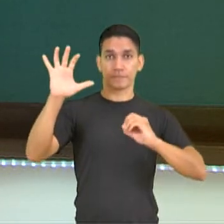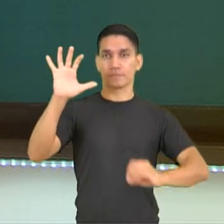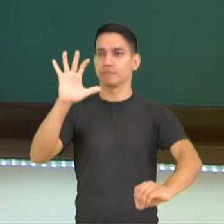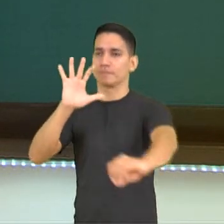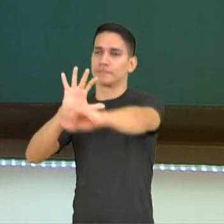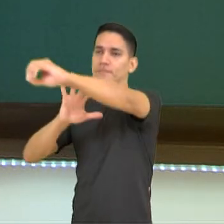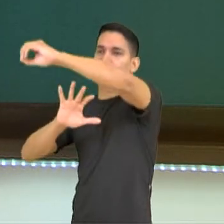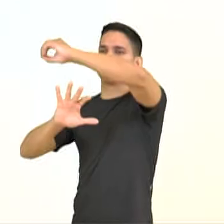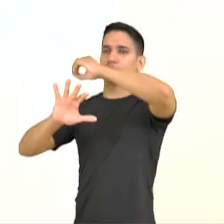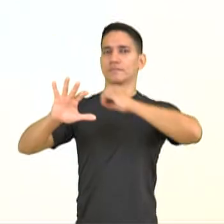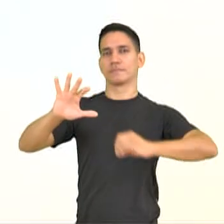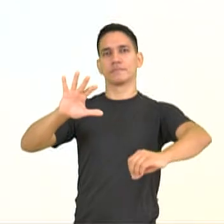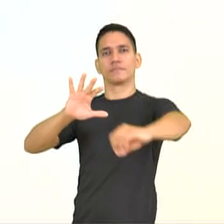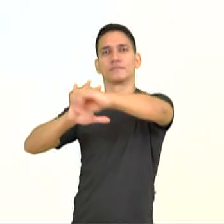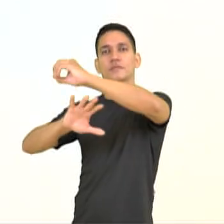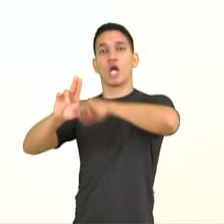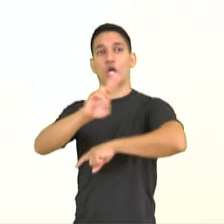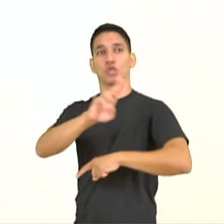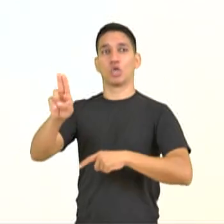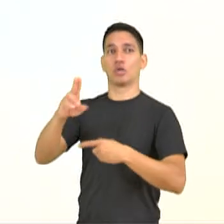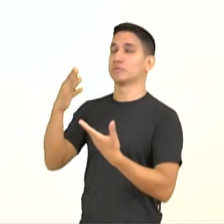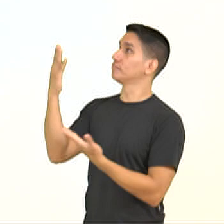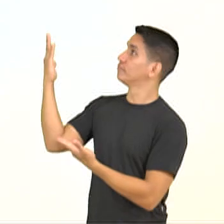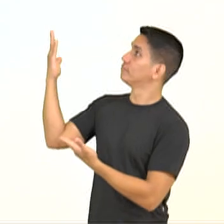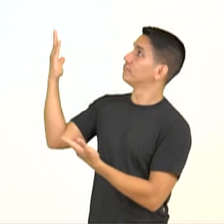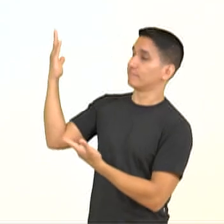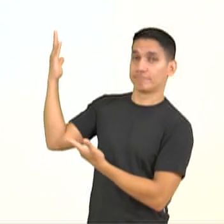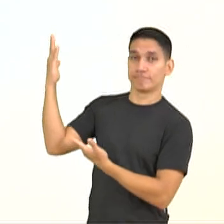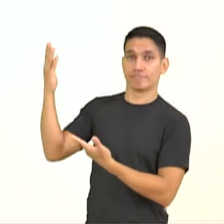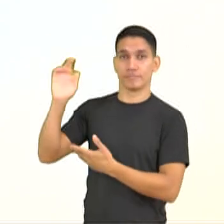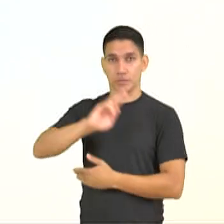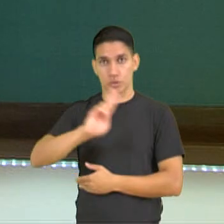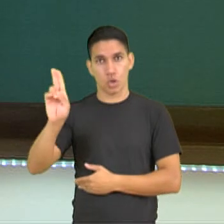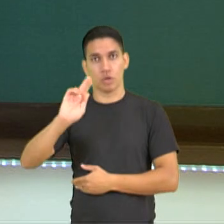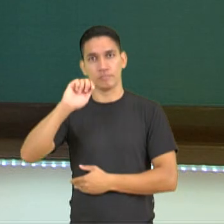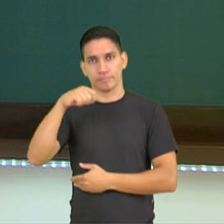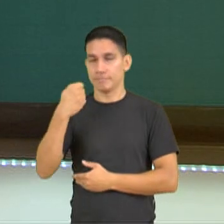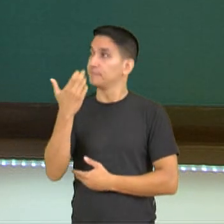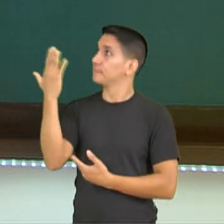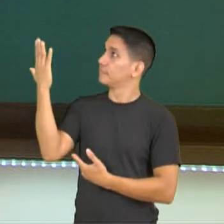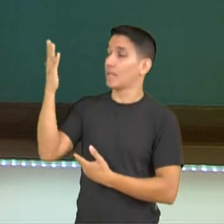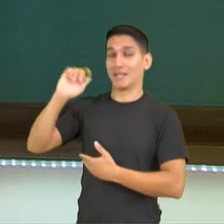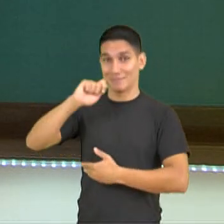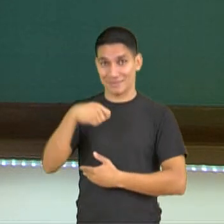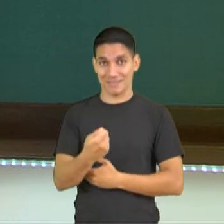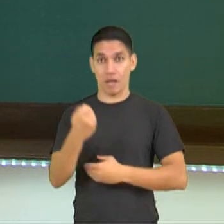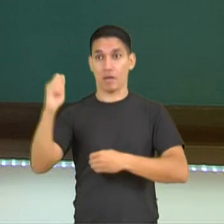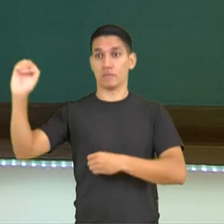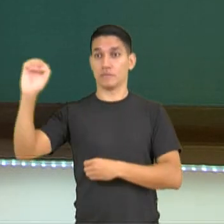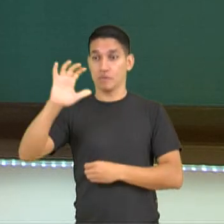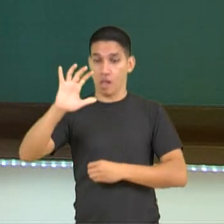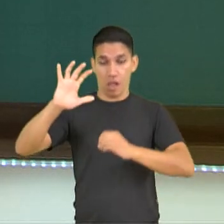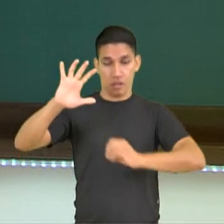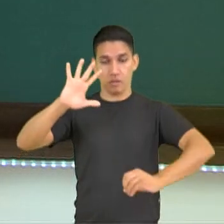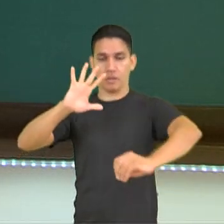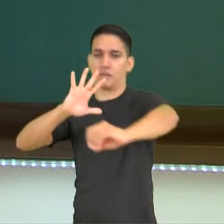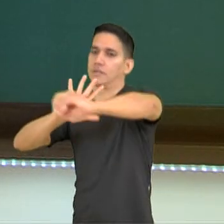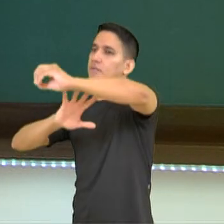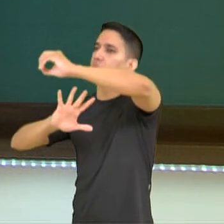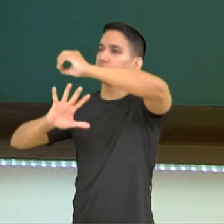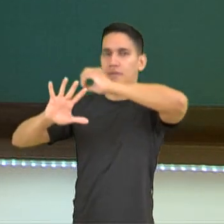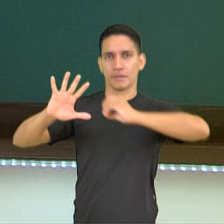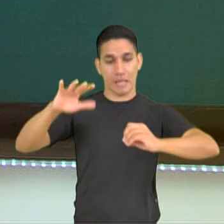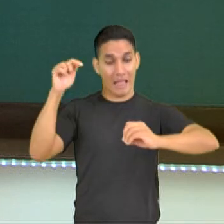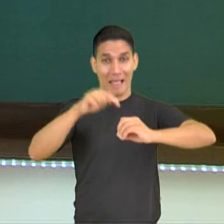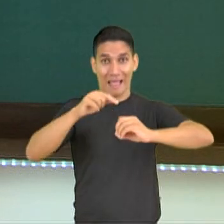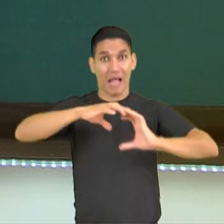translação, movimento que a Terra faz em torno do Sol. Então, a Terra se desloca ali pela órbita, ou seja, pelo